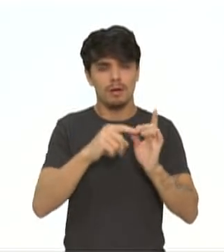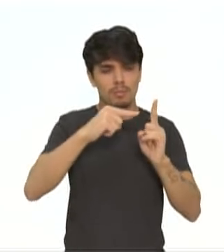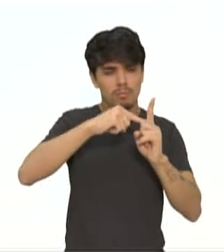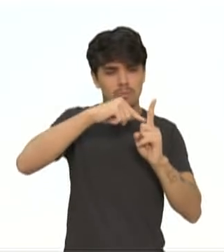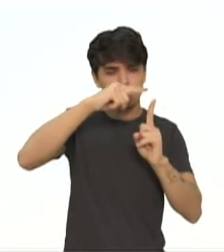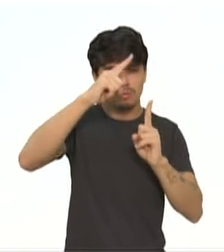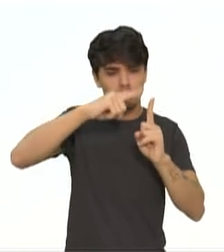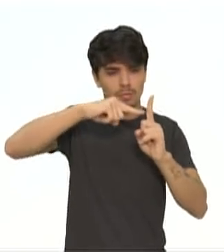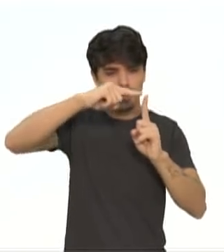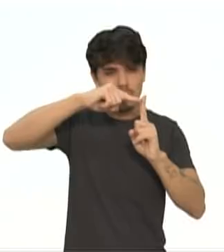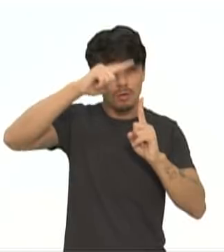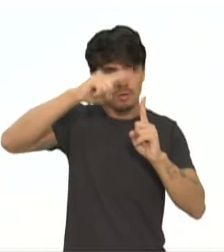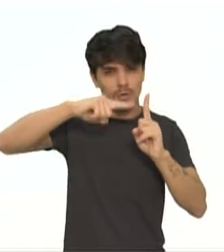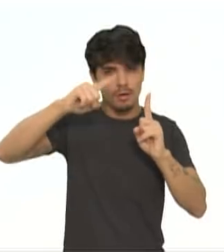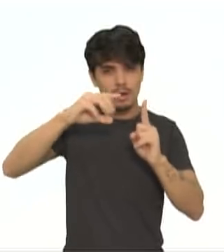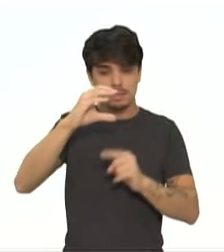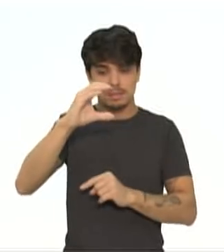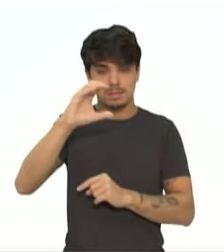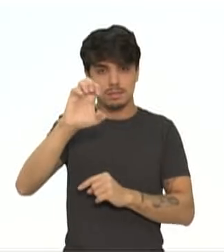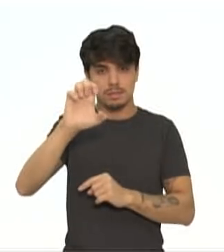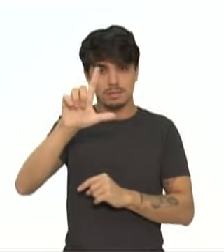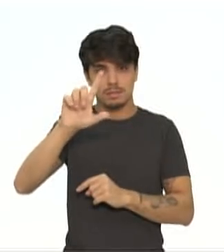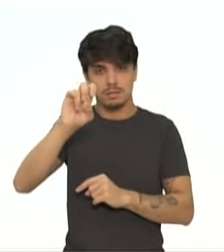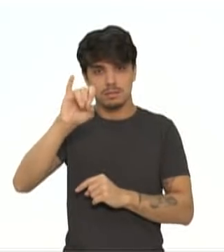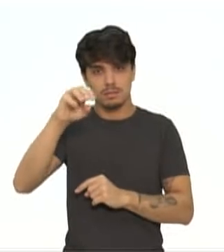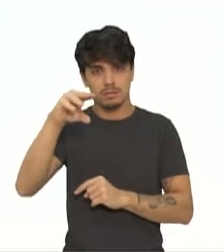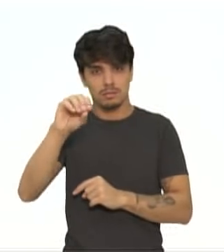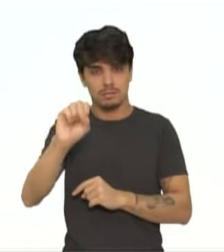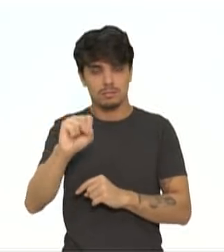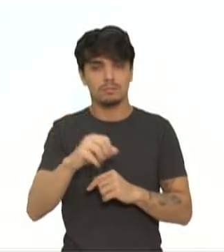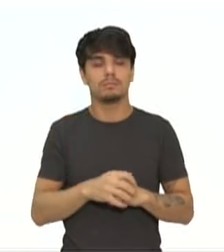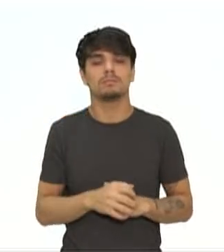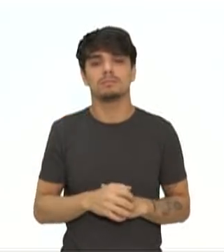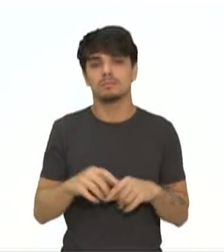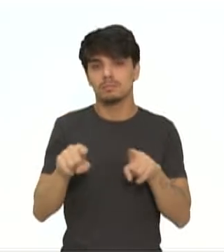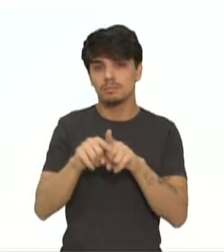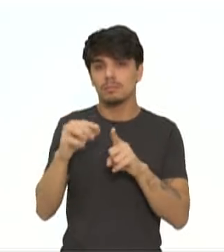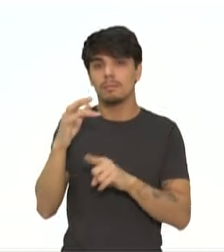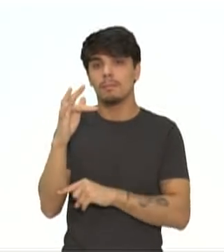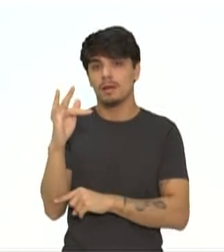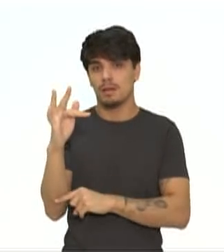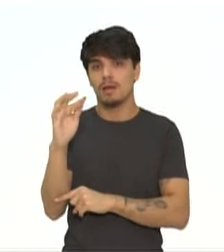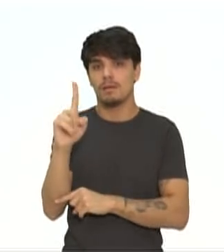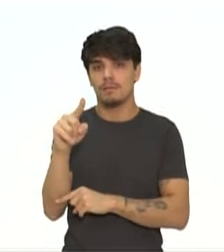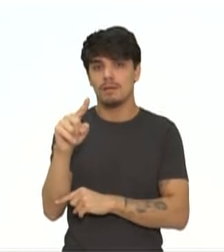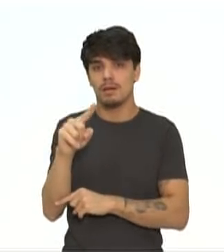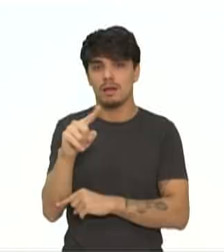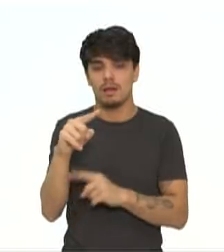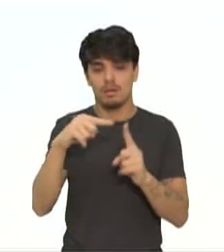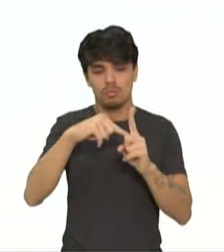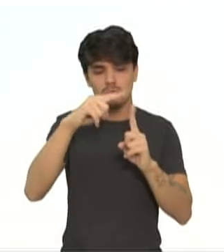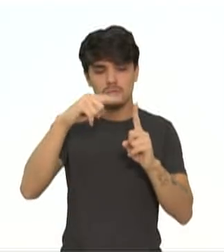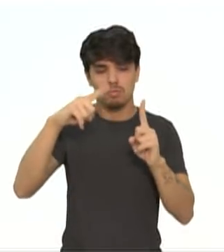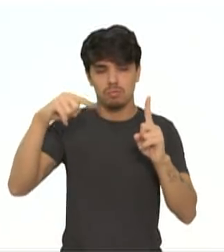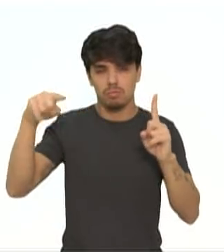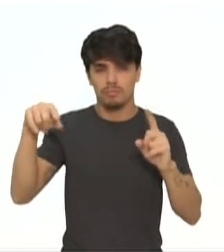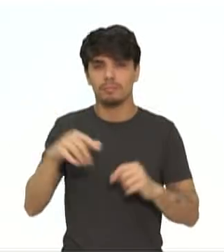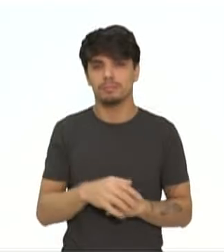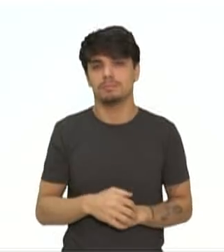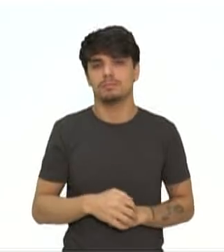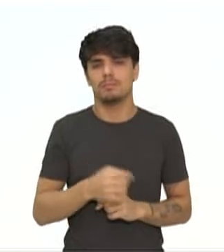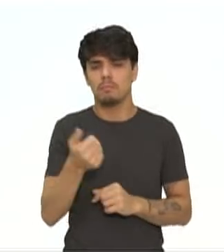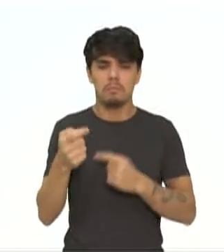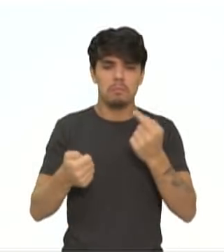nosso conhecido Celsius. E o F também é a unidade de medida de temperatura. São poucos países que utilizam,